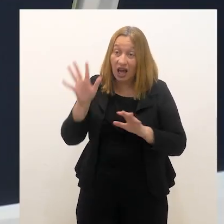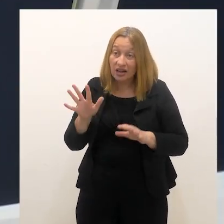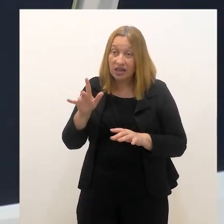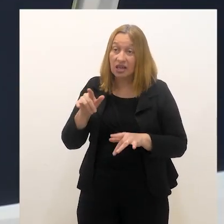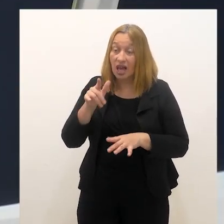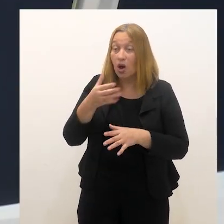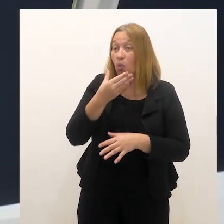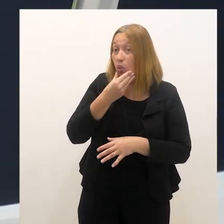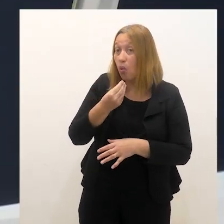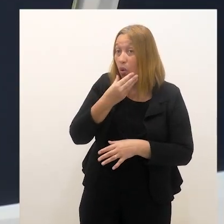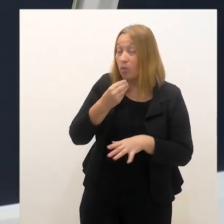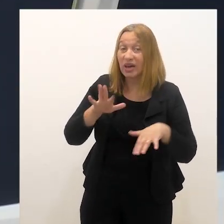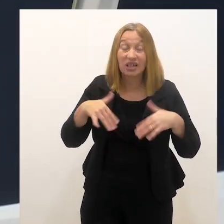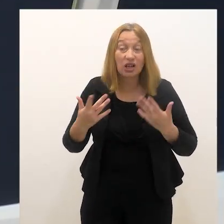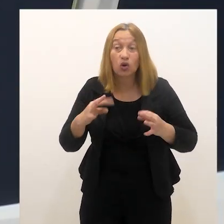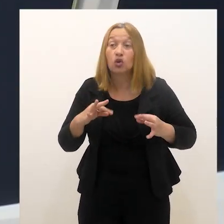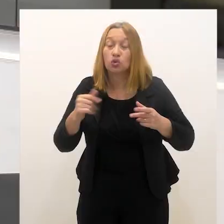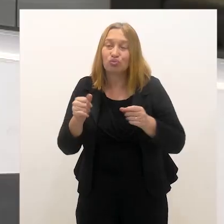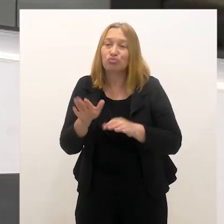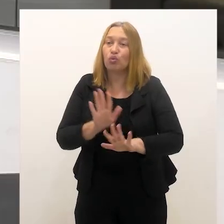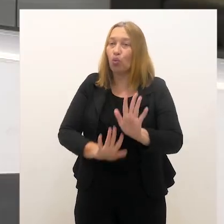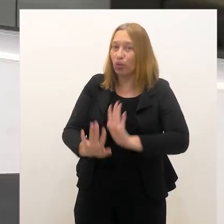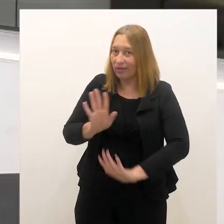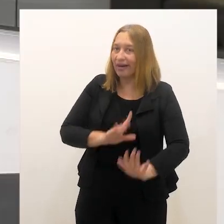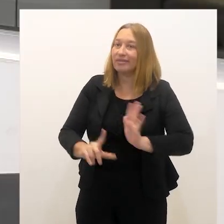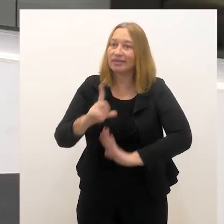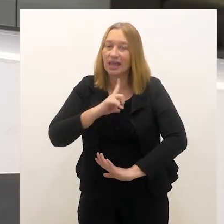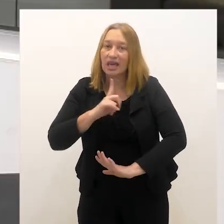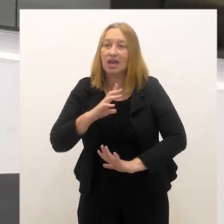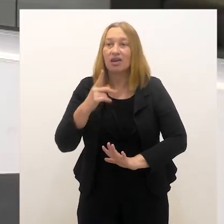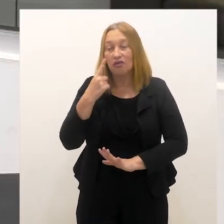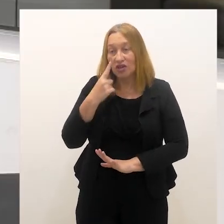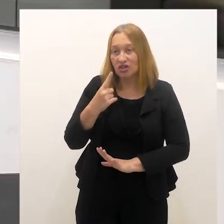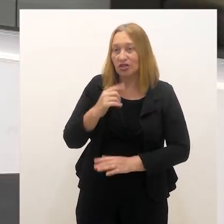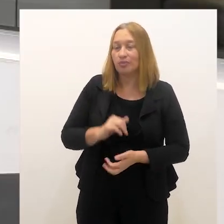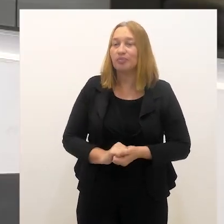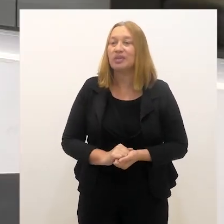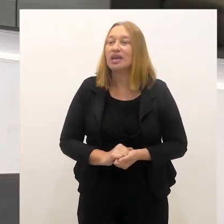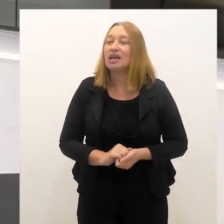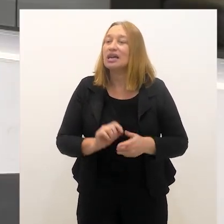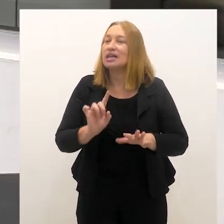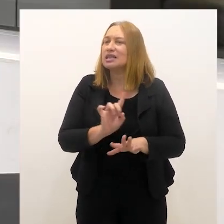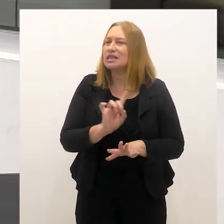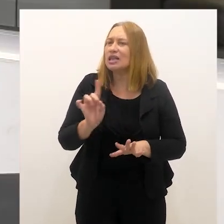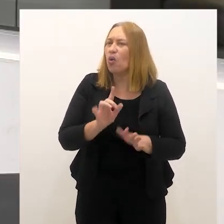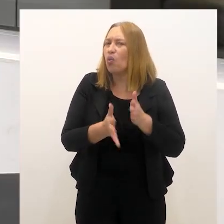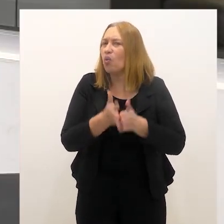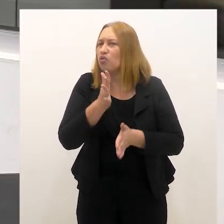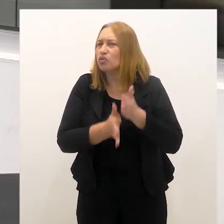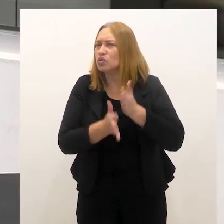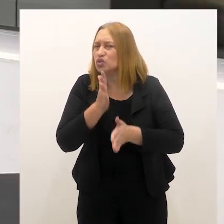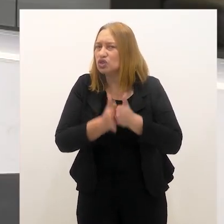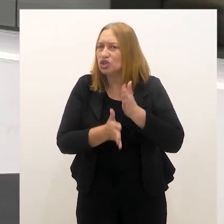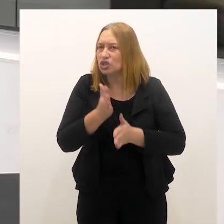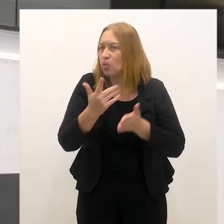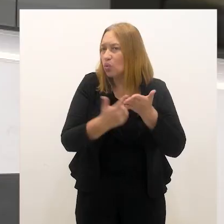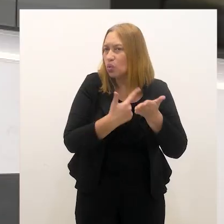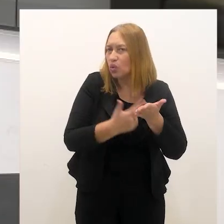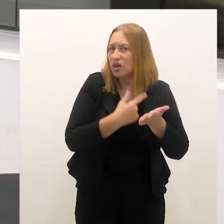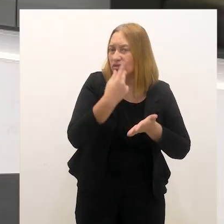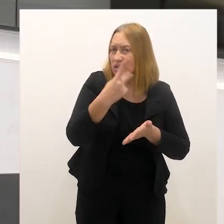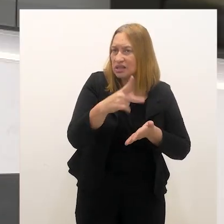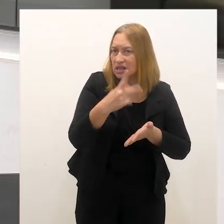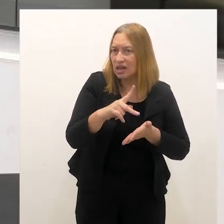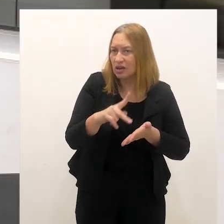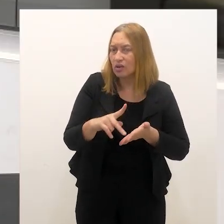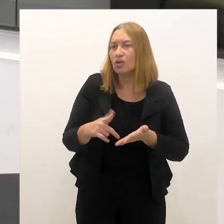que é o masculino, então tudo tem que ter muito cuidado. Olha, e para não confundir, né, o livro que